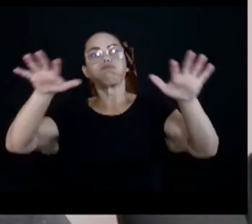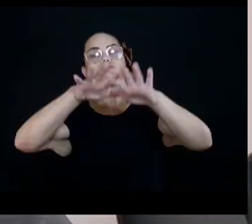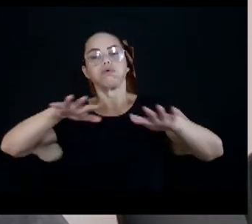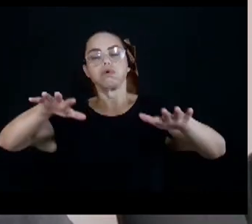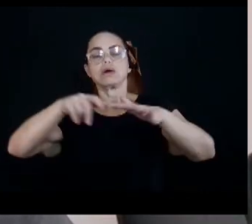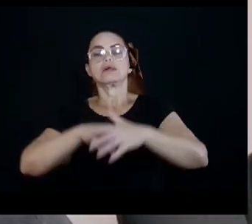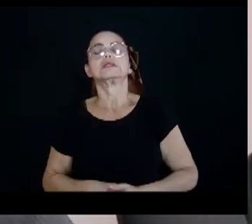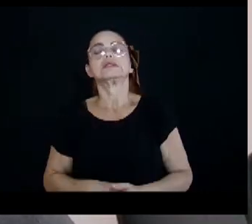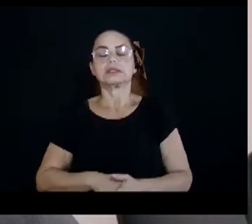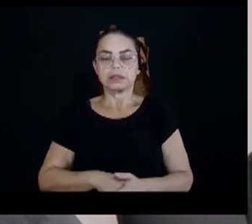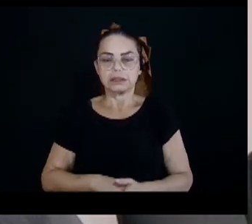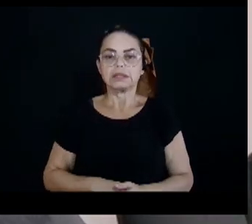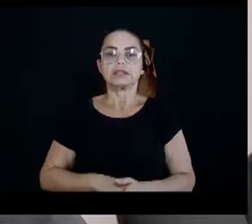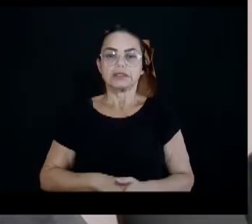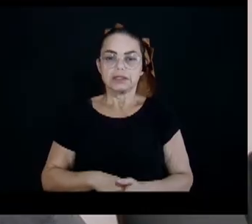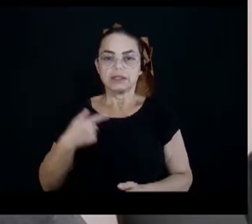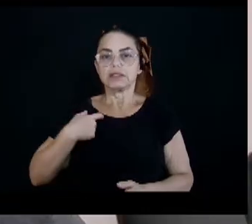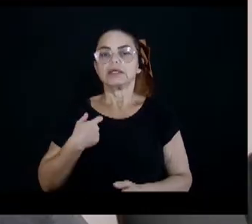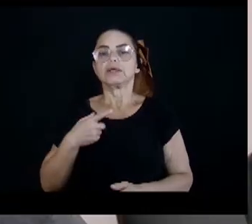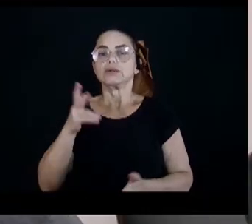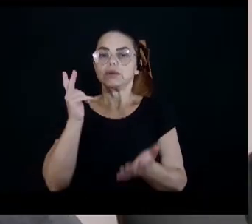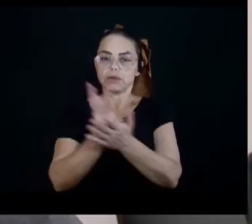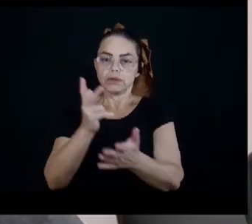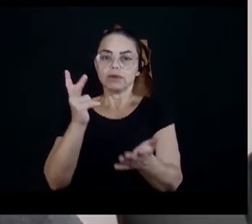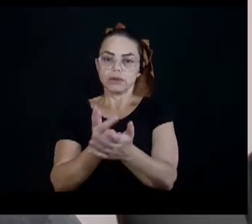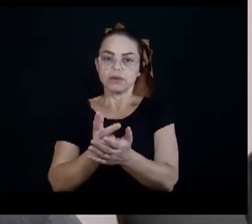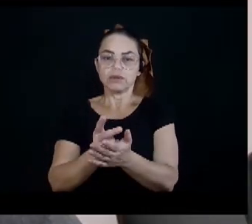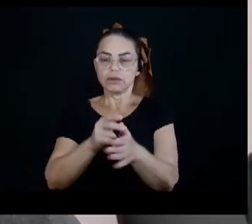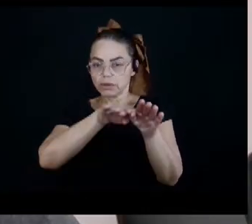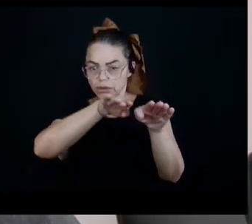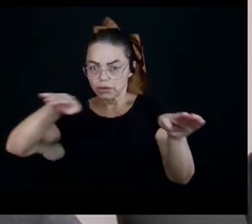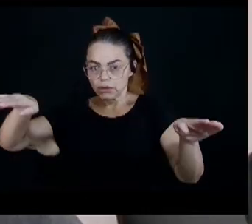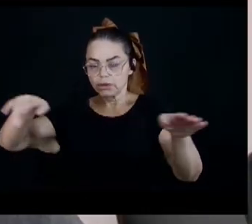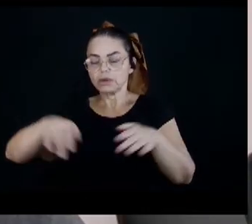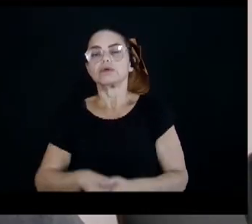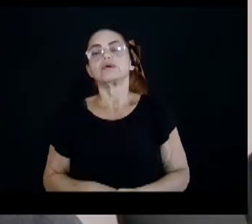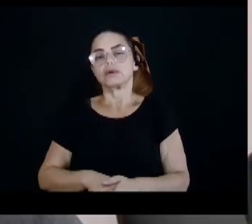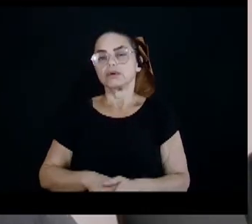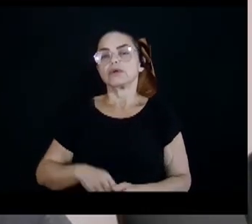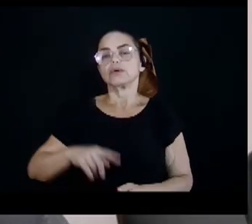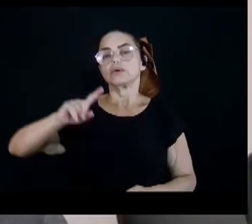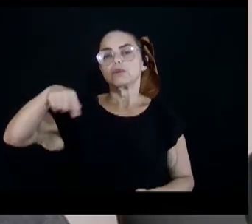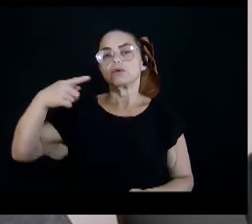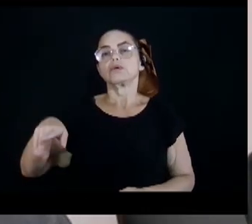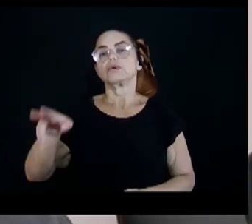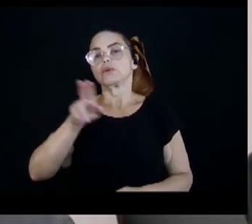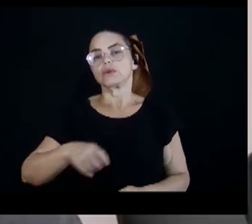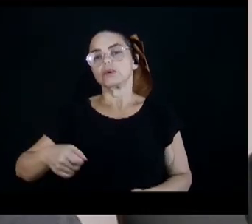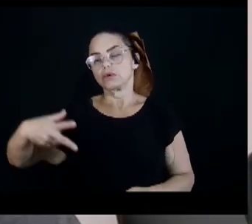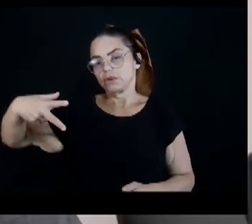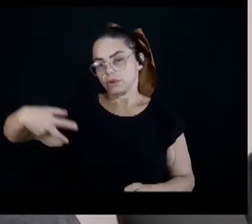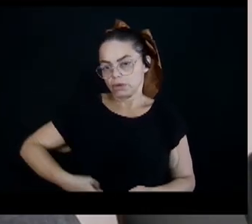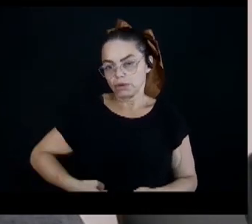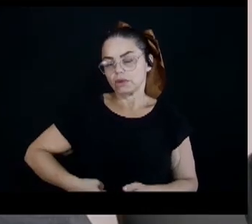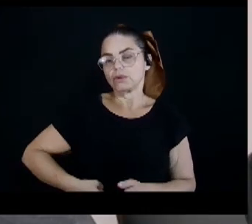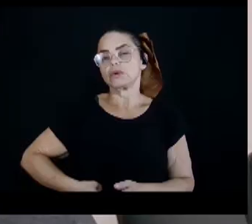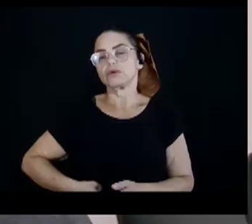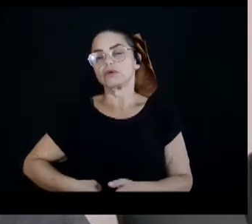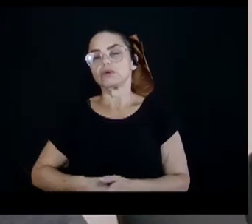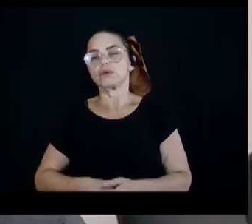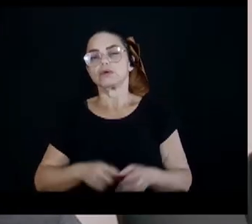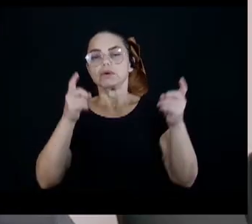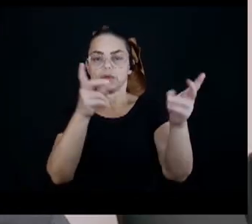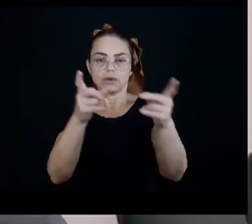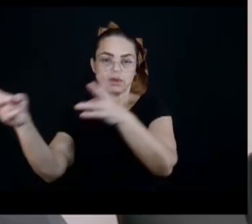grande, que permanecerão nesse mercado após o uso do medicamento. Então, se o comércio, se o mercado